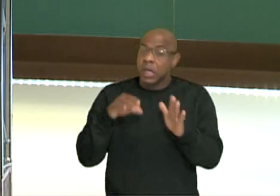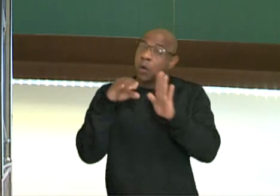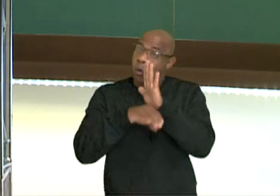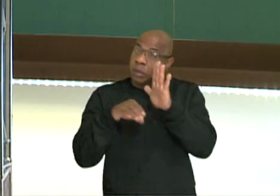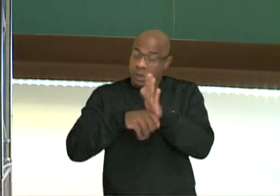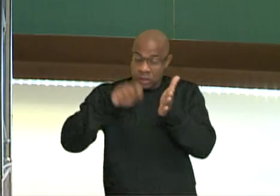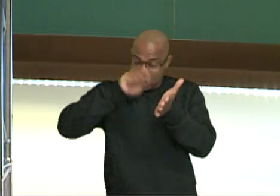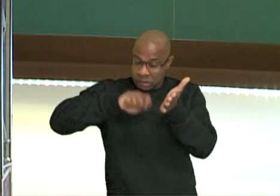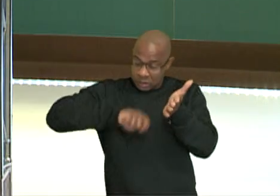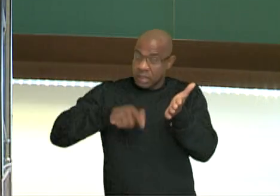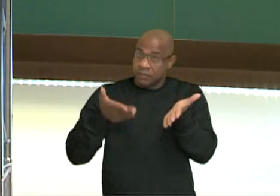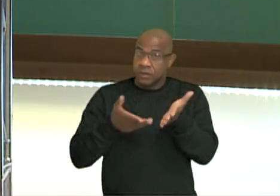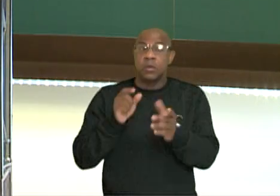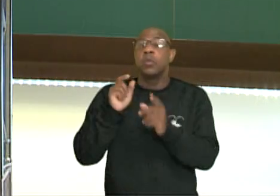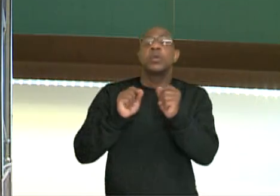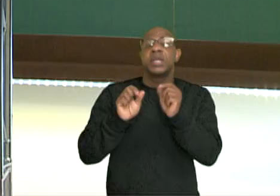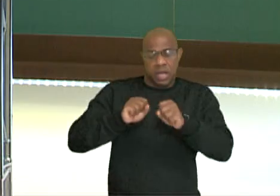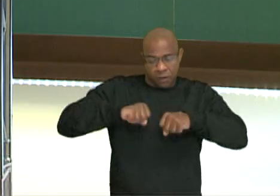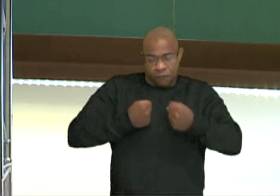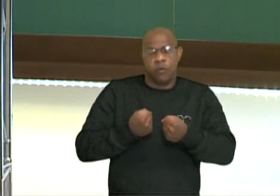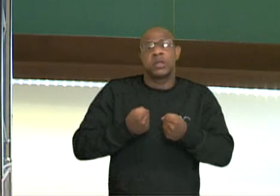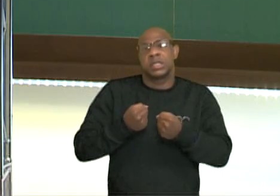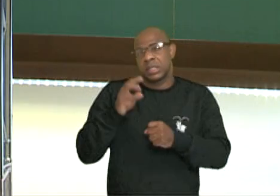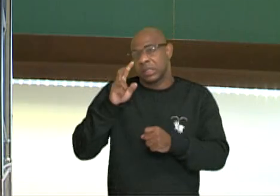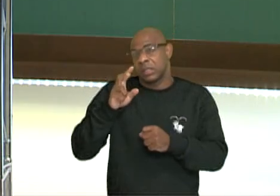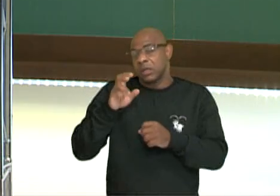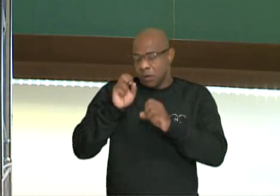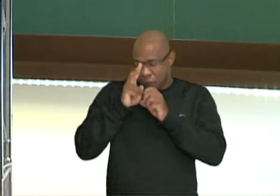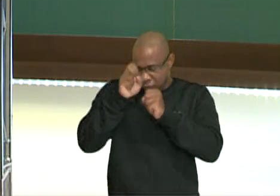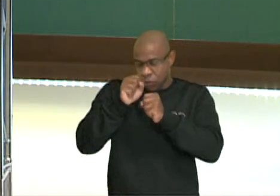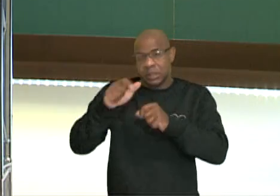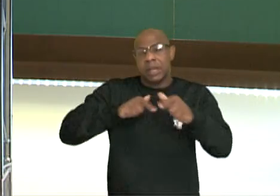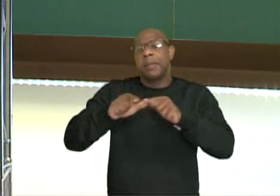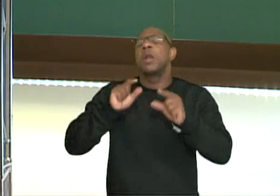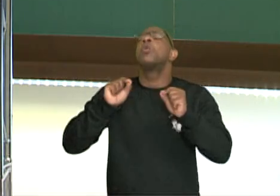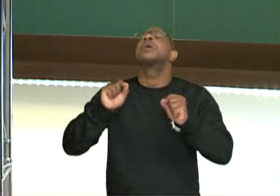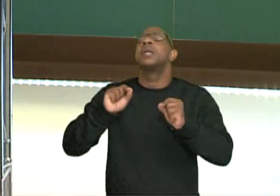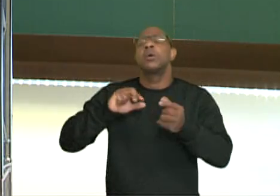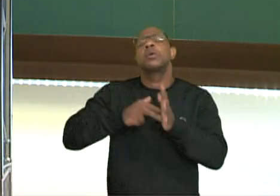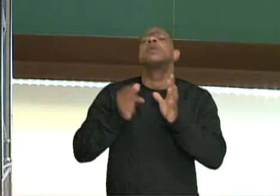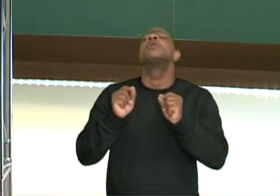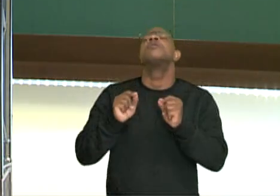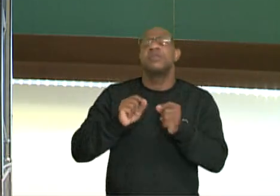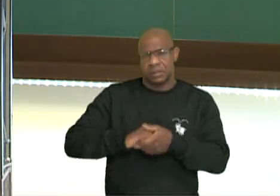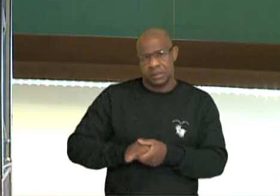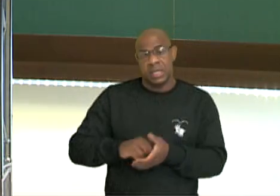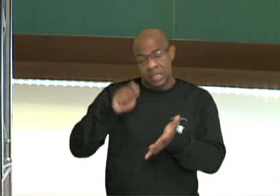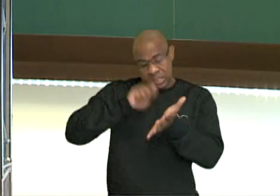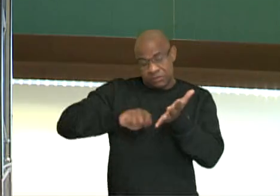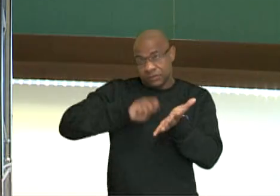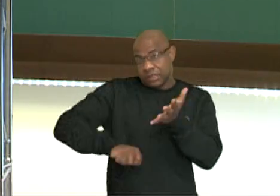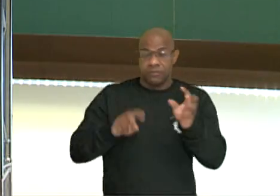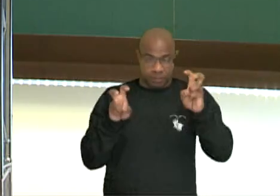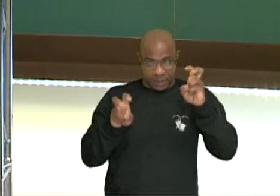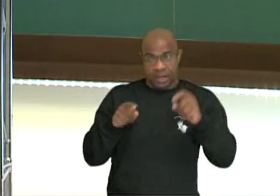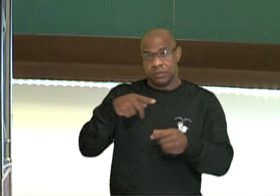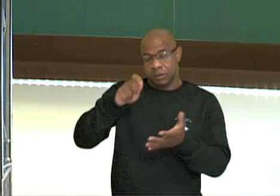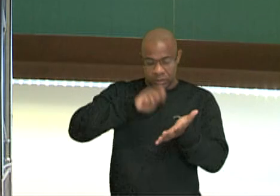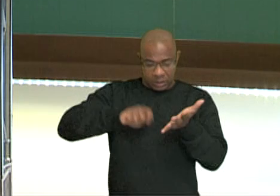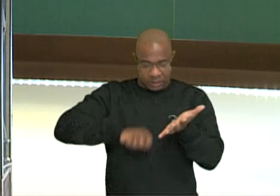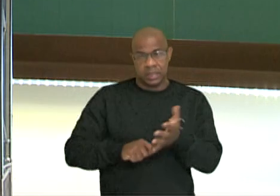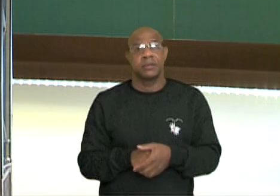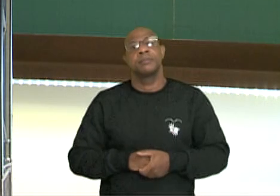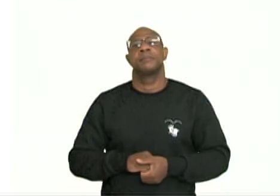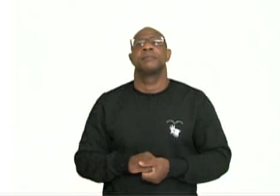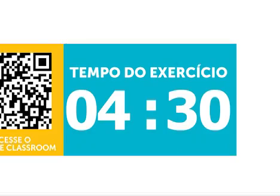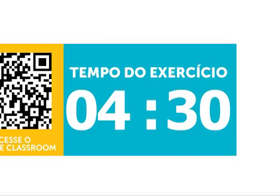para vocês, e o que é a força de trabalho. Escreva um parágrafo em seu caderno. Então, recapitulem aí esse conteúdo para vocês não